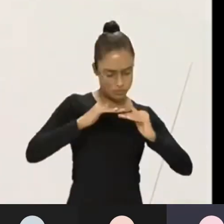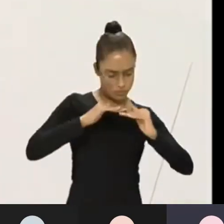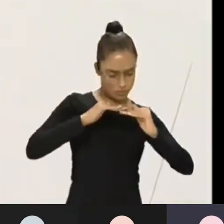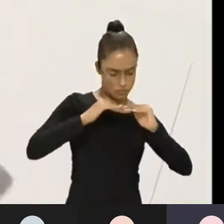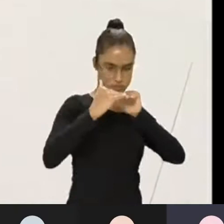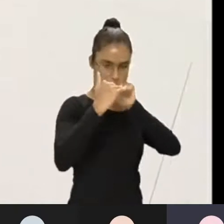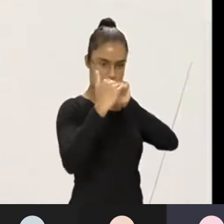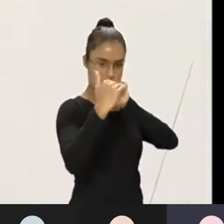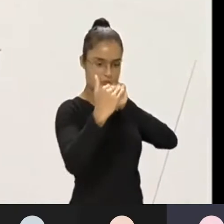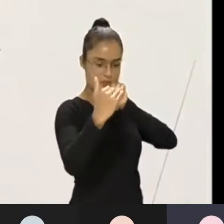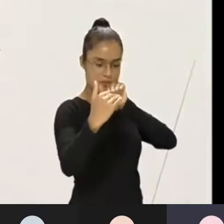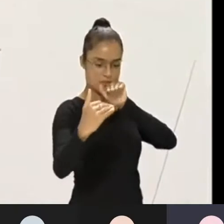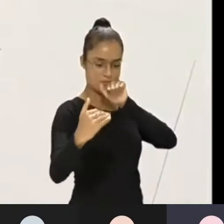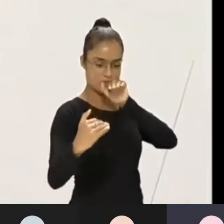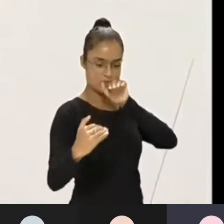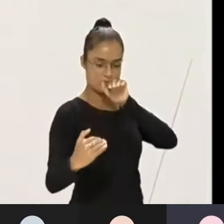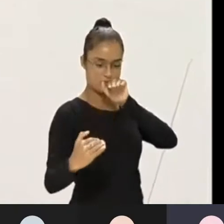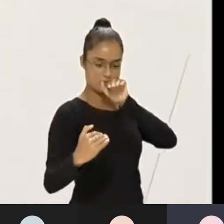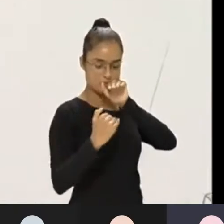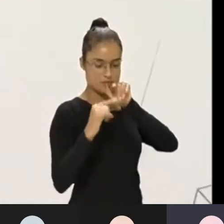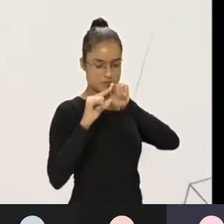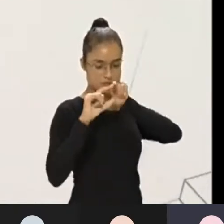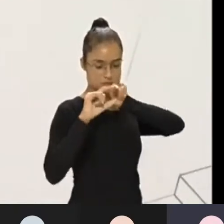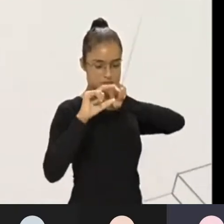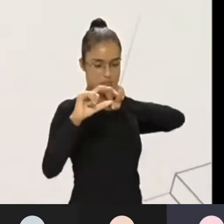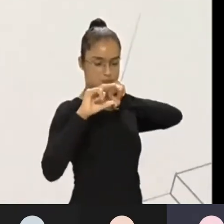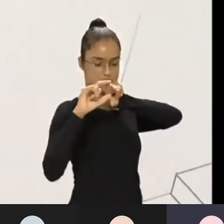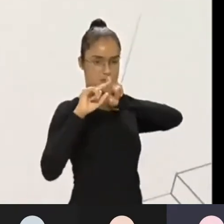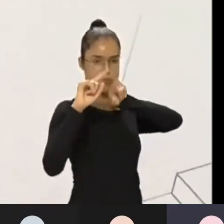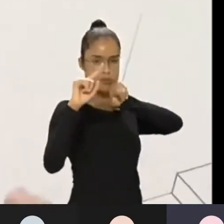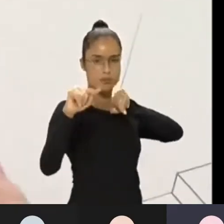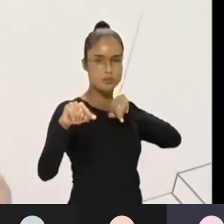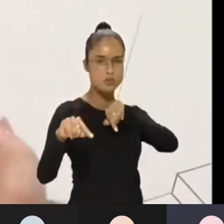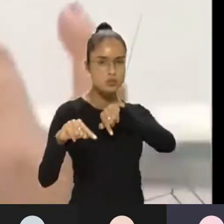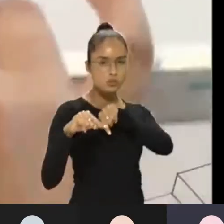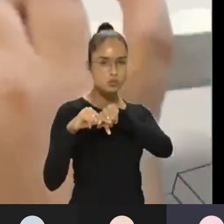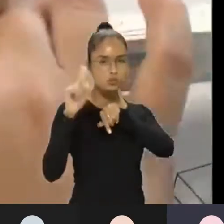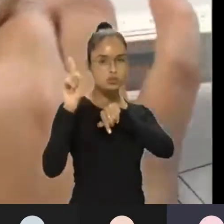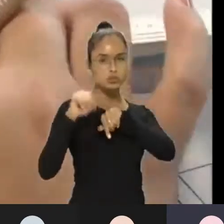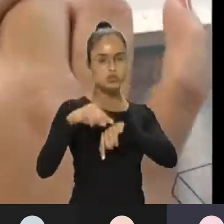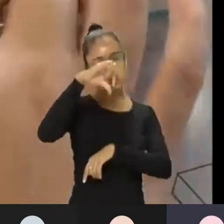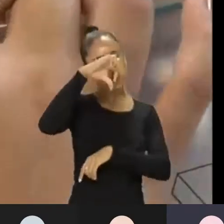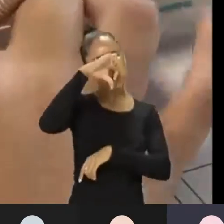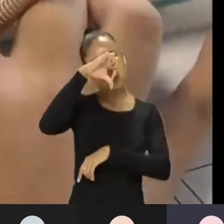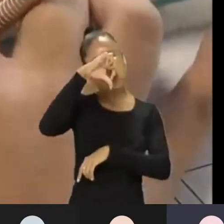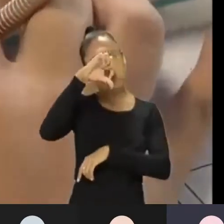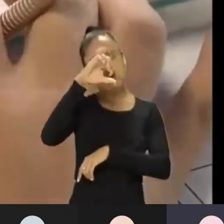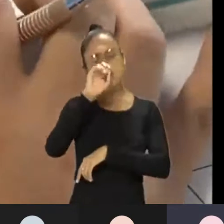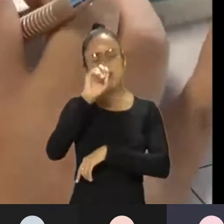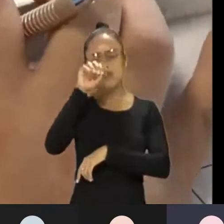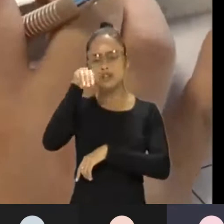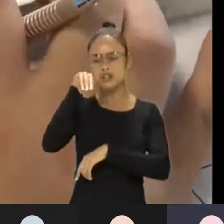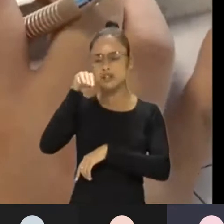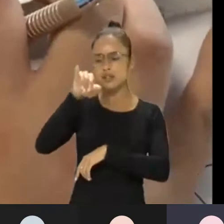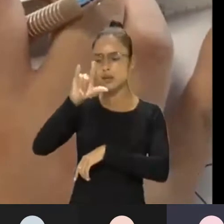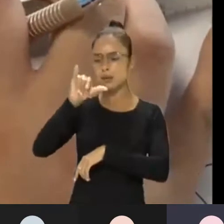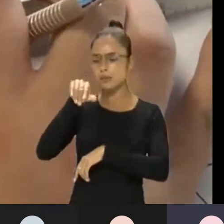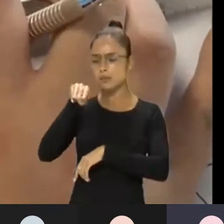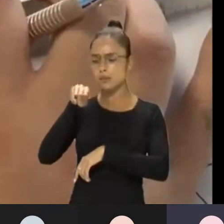base estava com 90 milímetros como referência. Eu coloquei aqui 9 centímetros. Então,